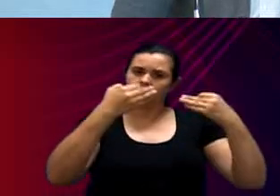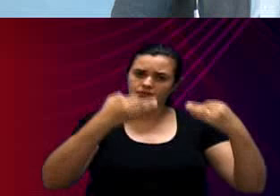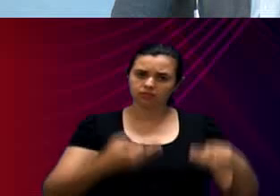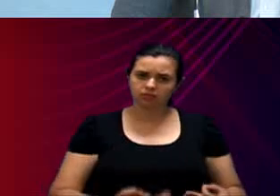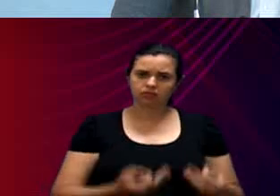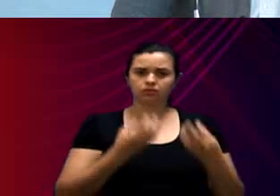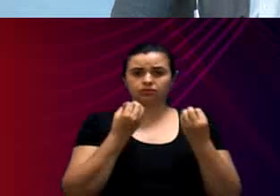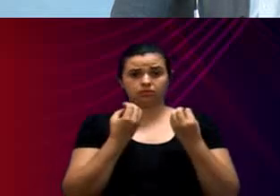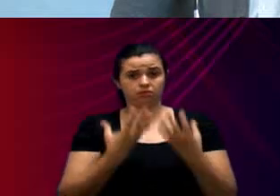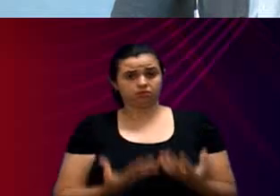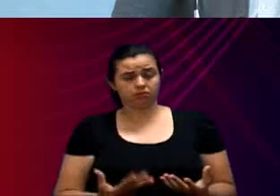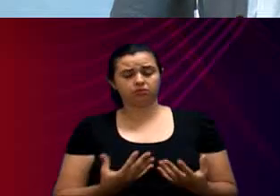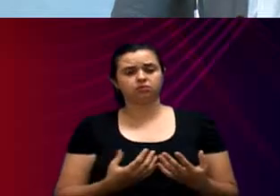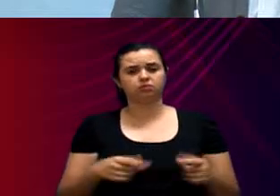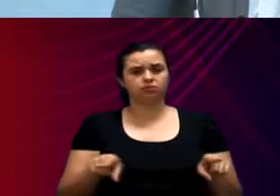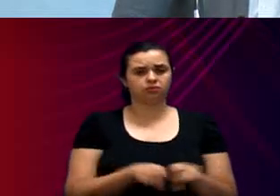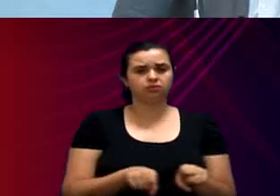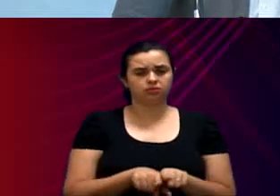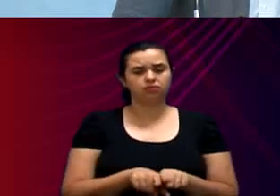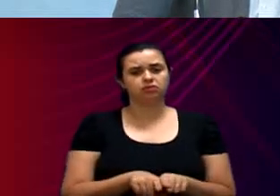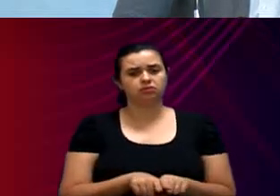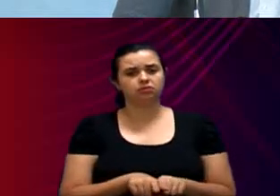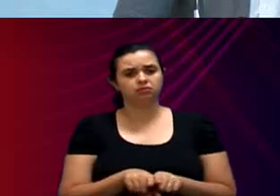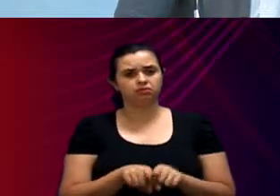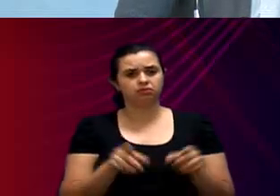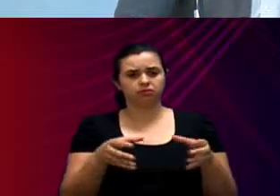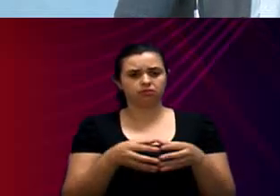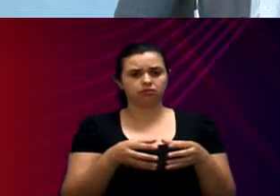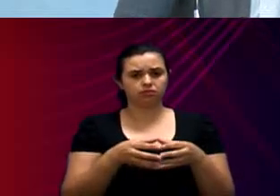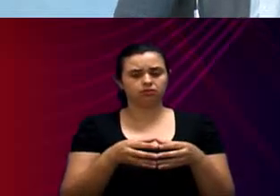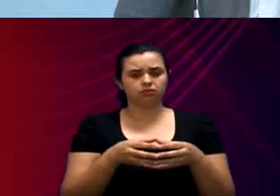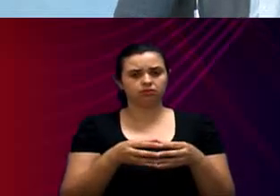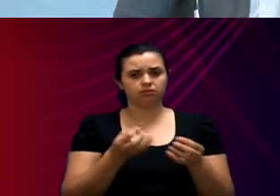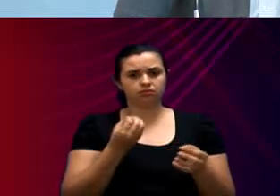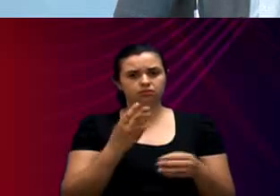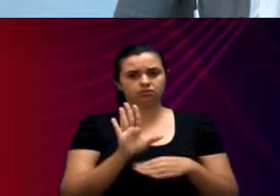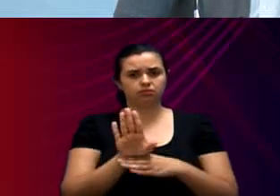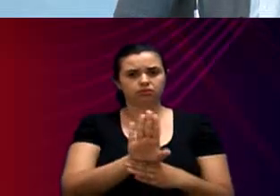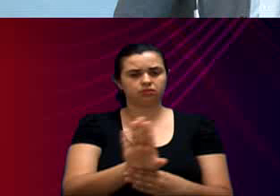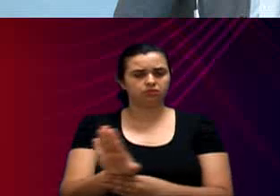seja acessível para o grupo ali. E eu gostaria de verificar, porque